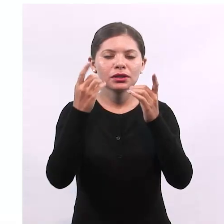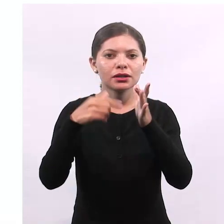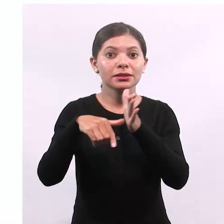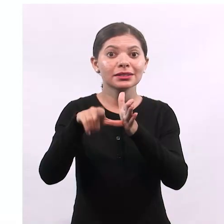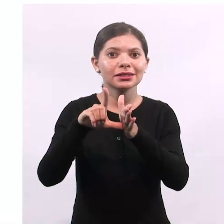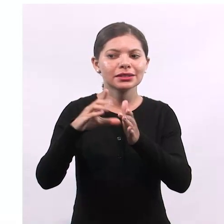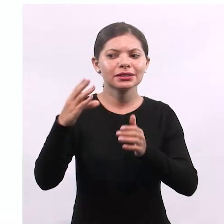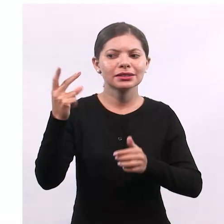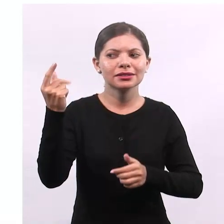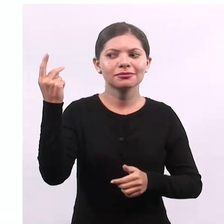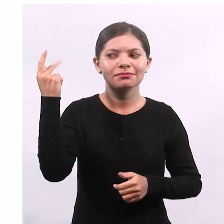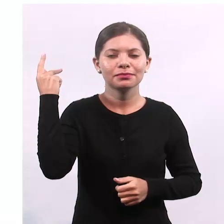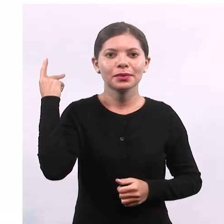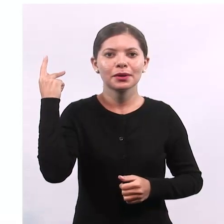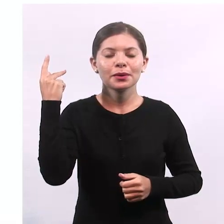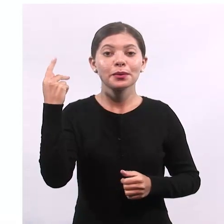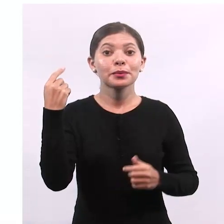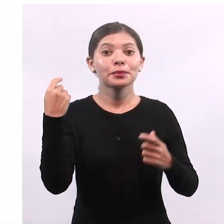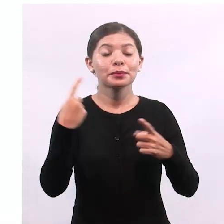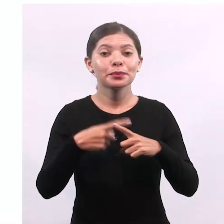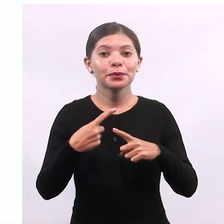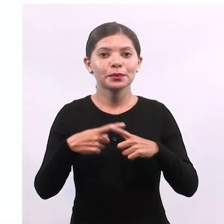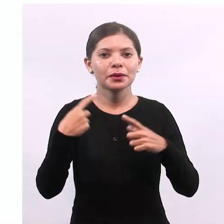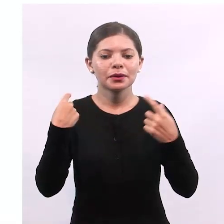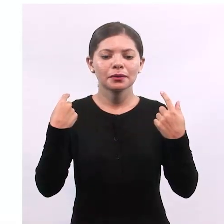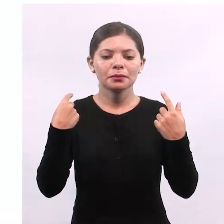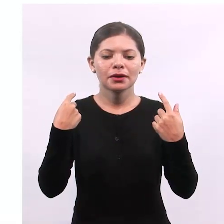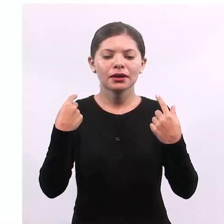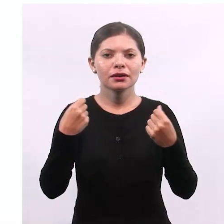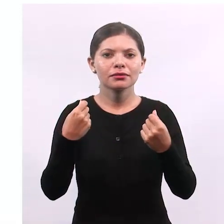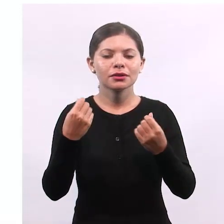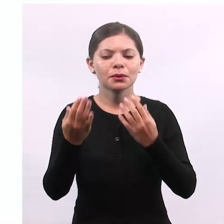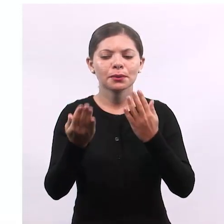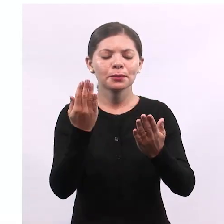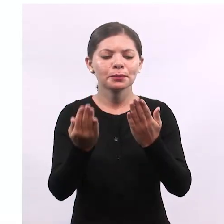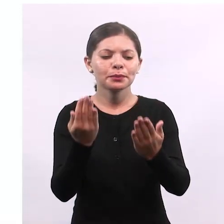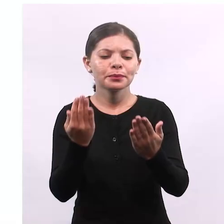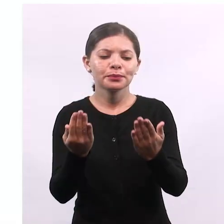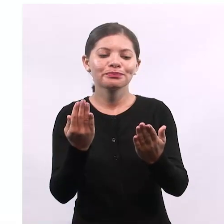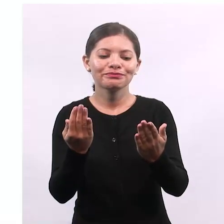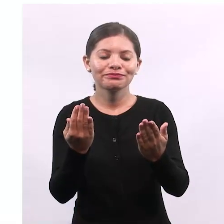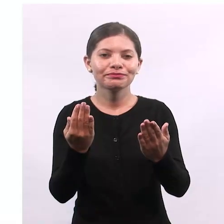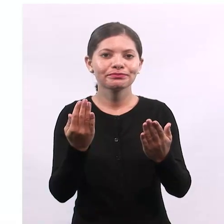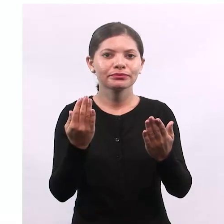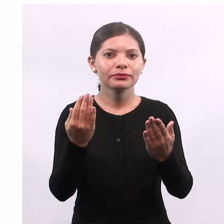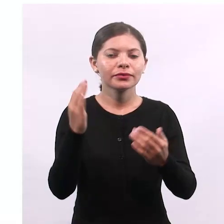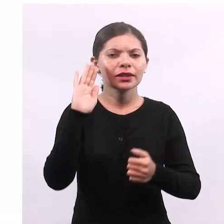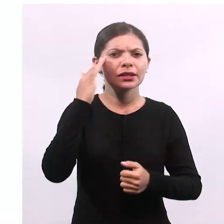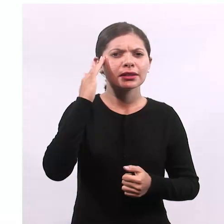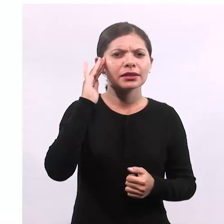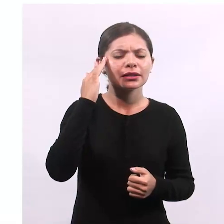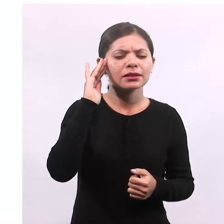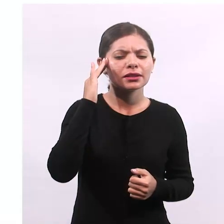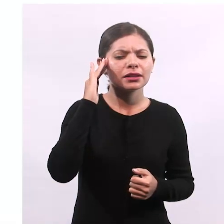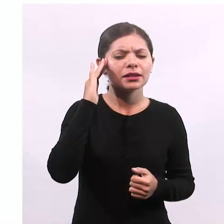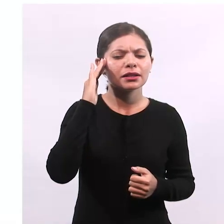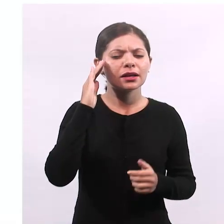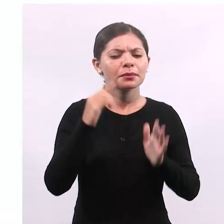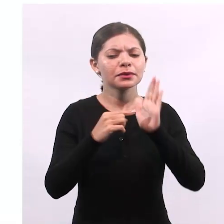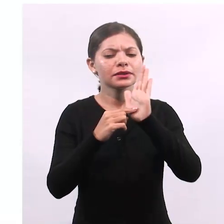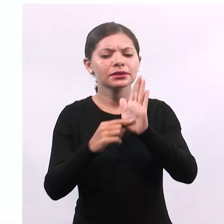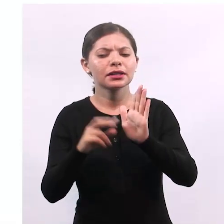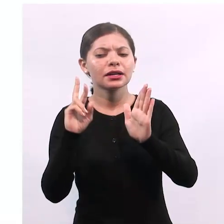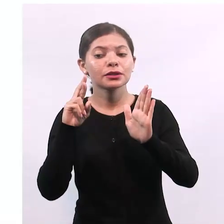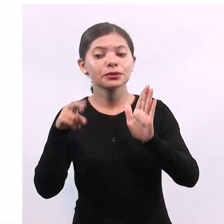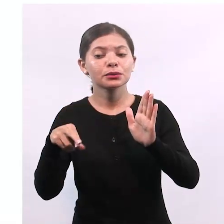E além disso a gente poderia interpretar o gráfico apresentando outras razões outros comparativos Olha o